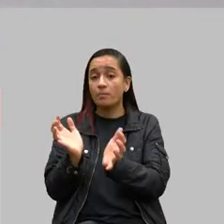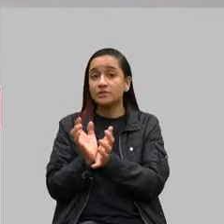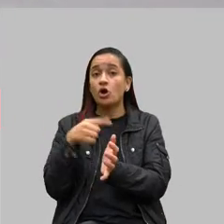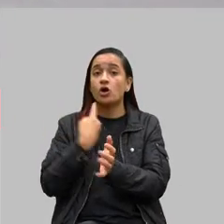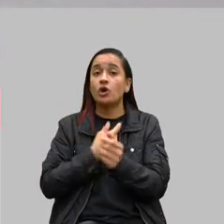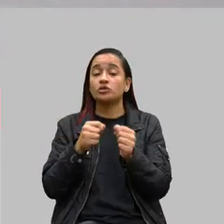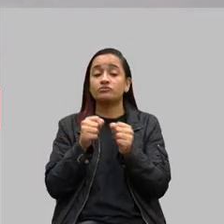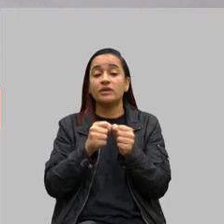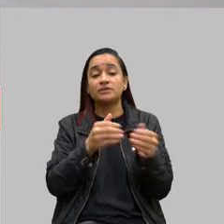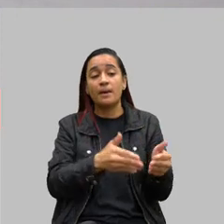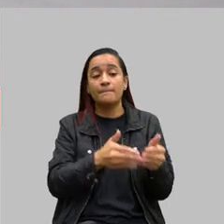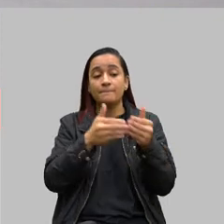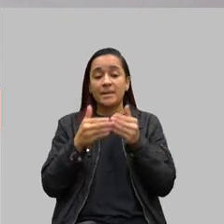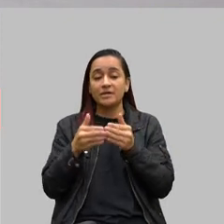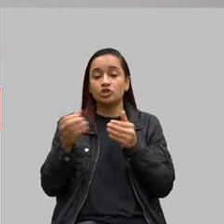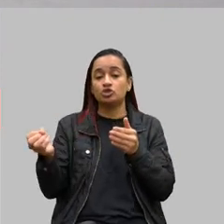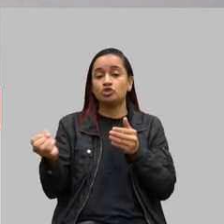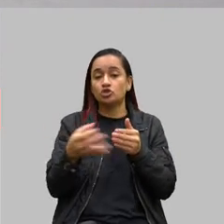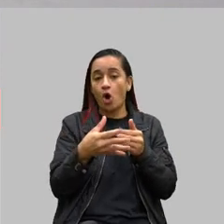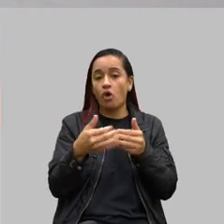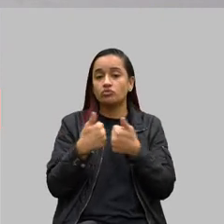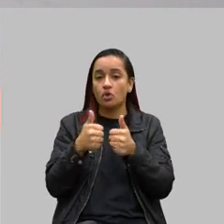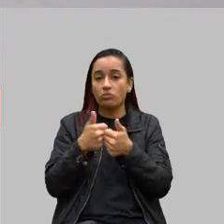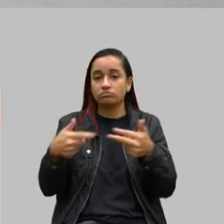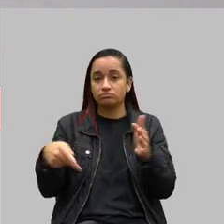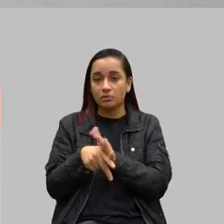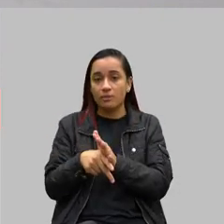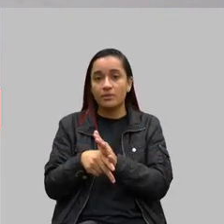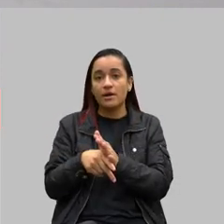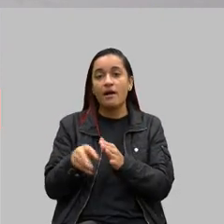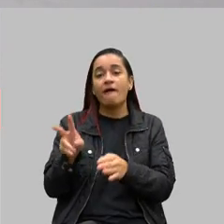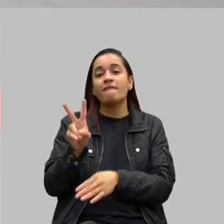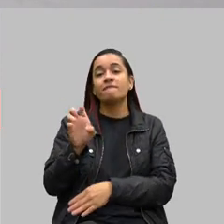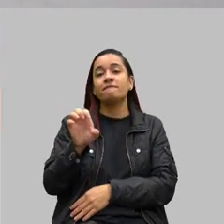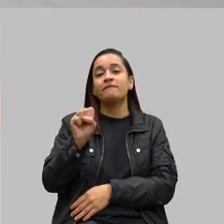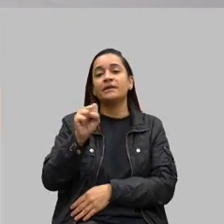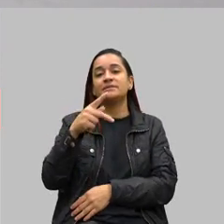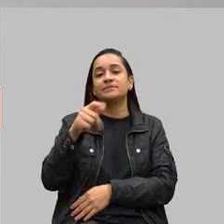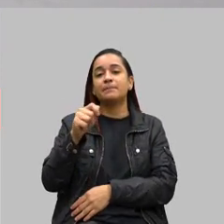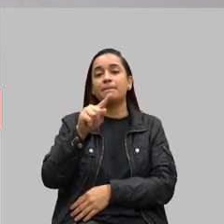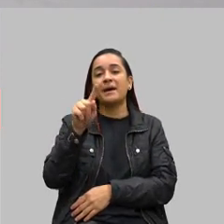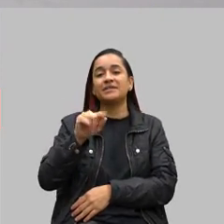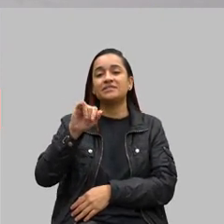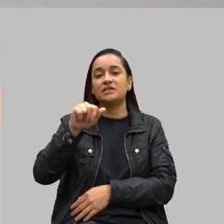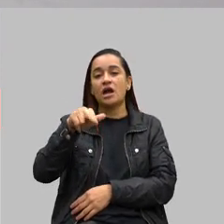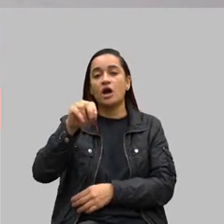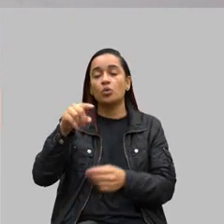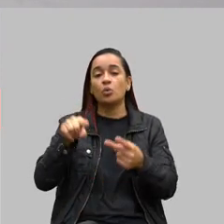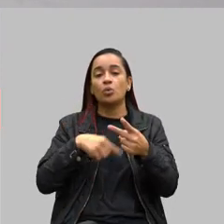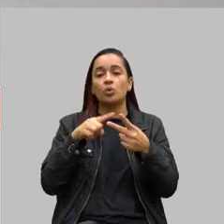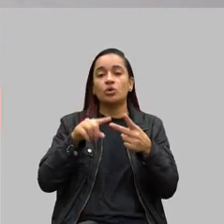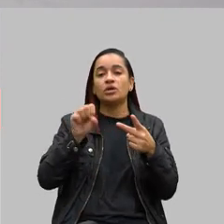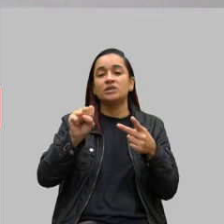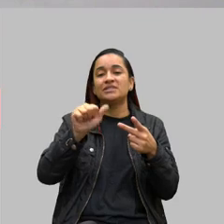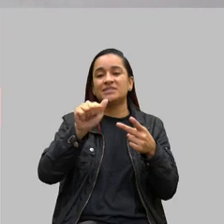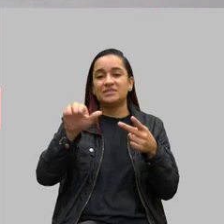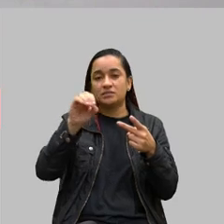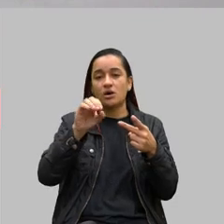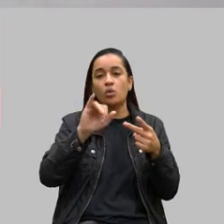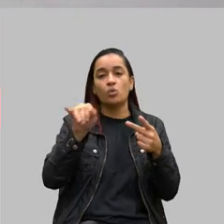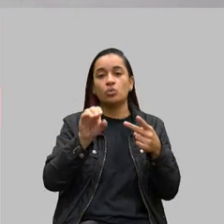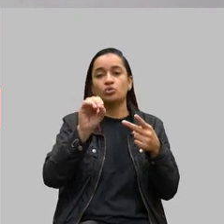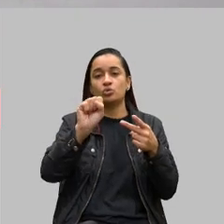novos terminais para Vespasiano e pra cidade de São José da Lapa também que sofre muito com o transporte eh para que seja